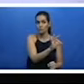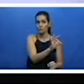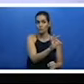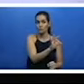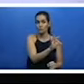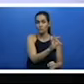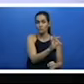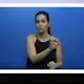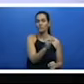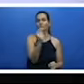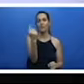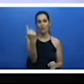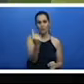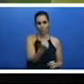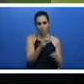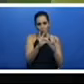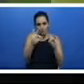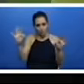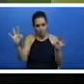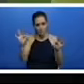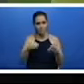2 pontos, sai 1.